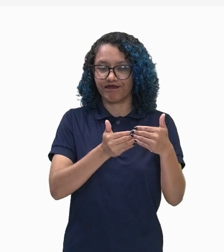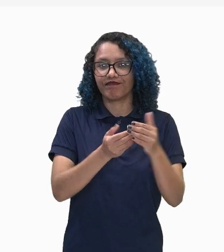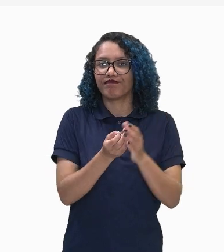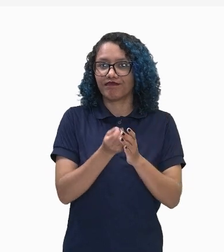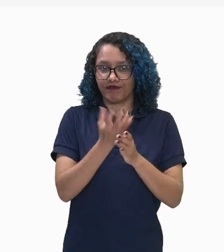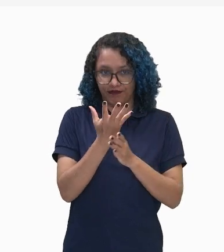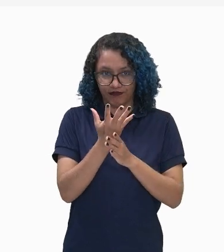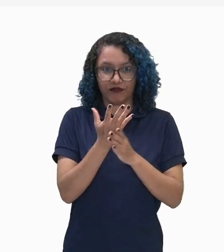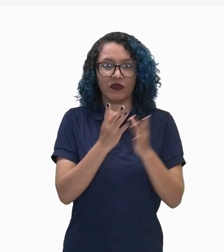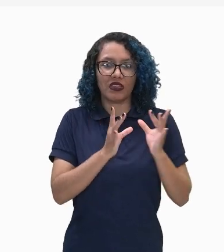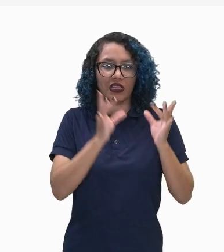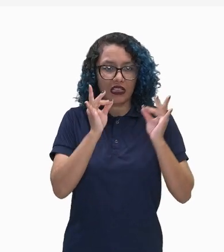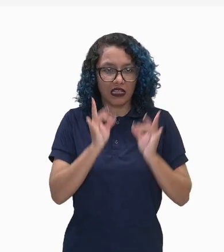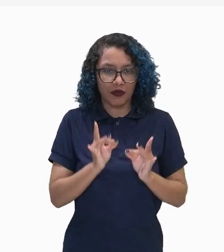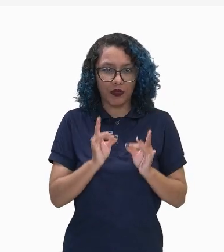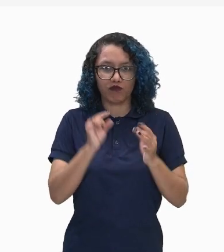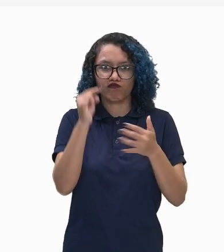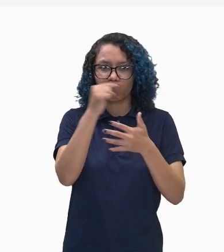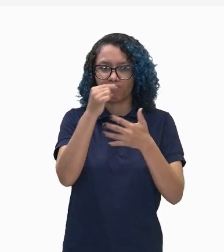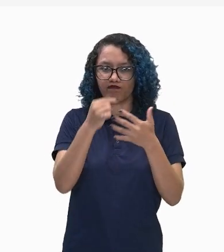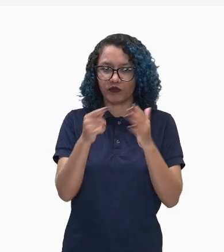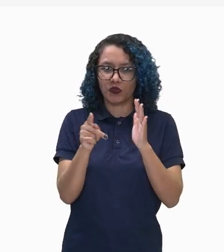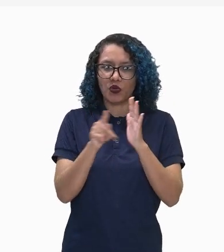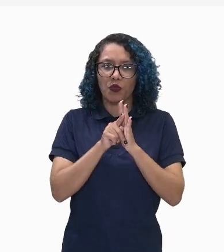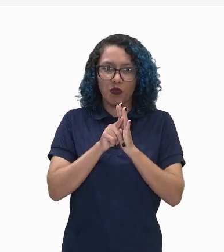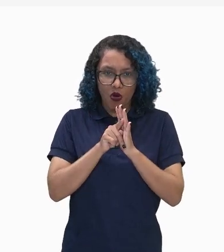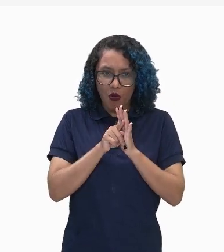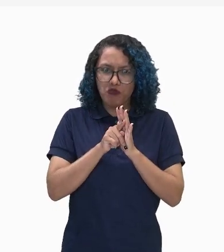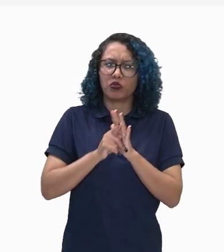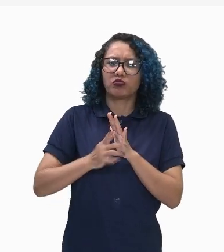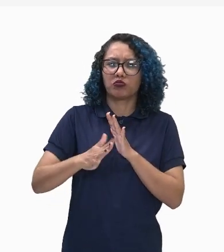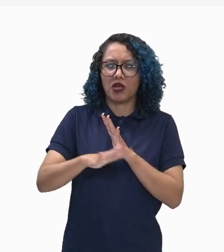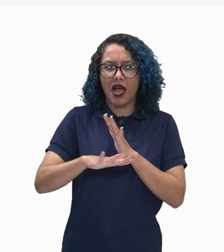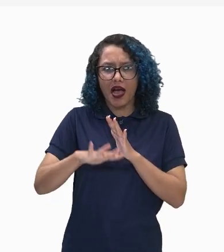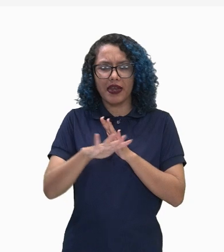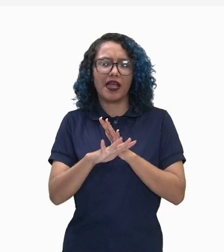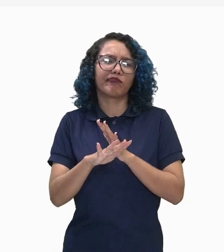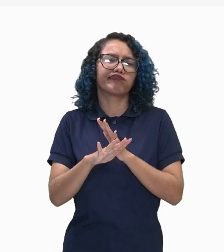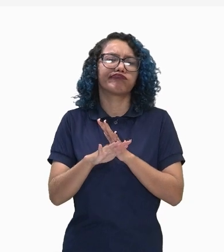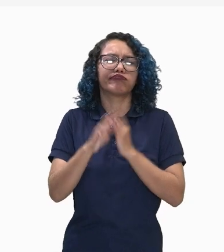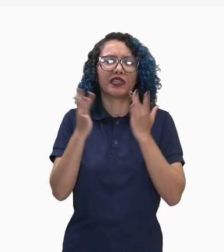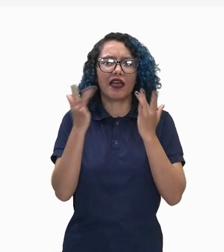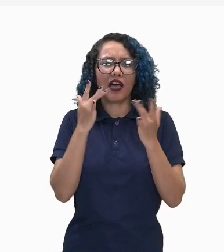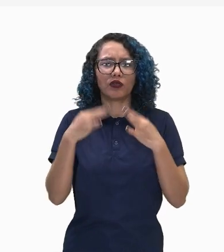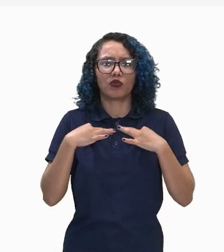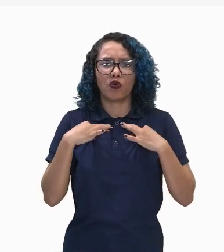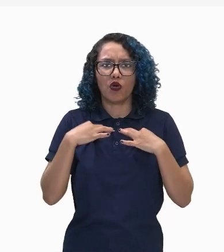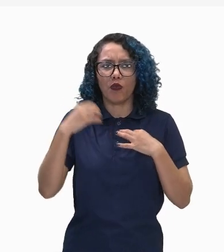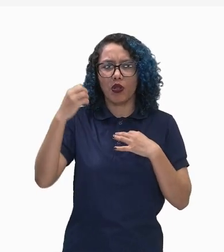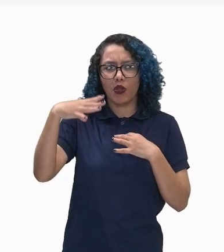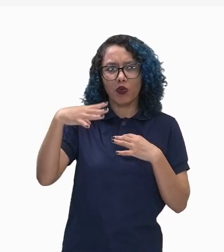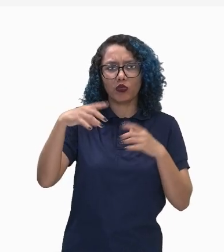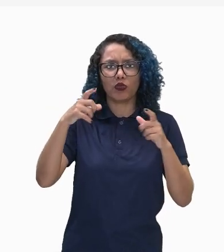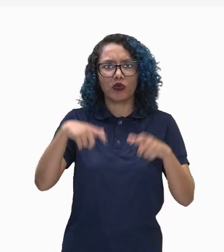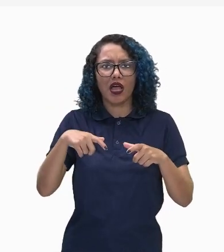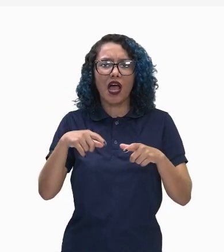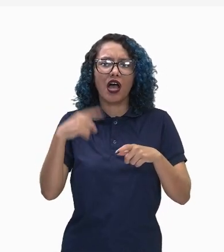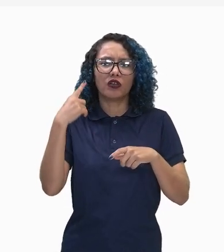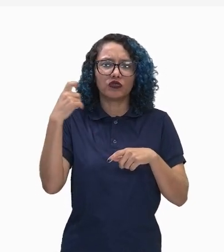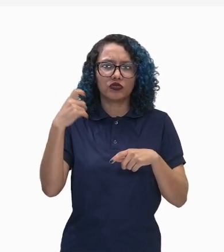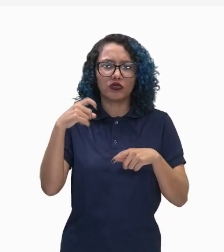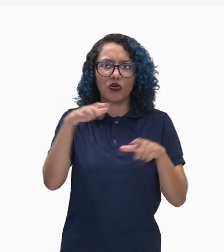criação, detalhamento, elementos de composição cênica, figurino, iluminação, cenário, trilha sonora